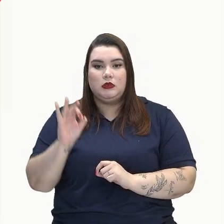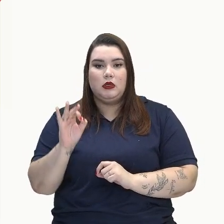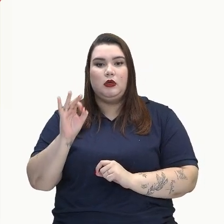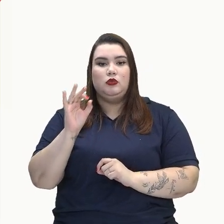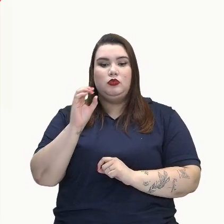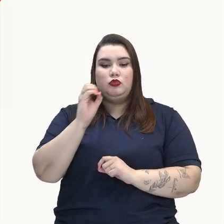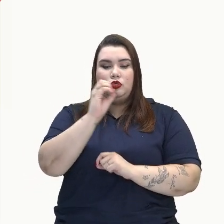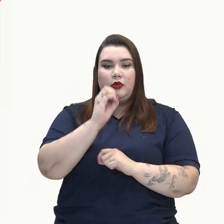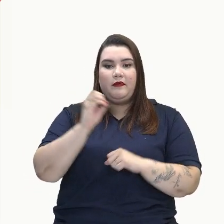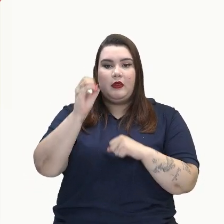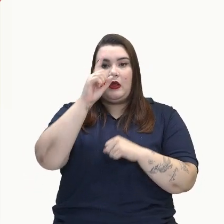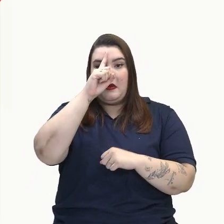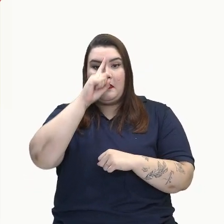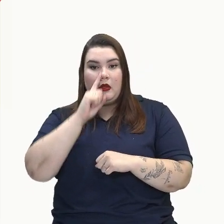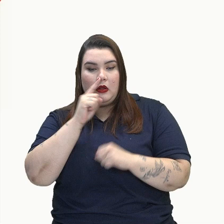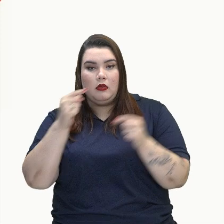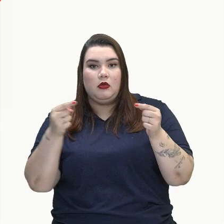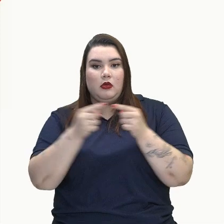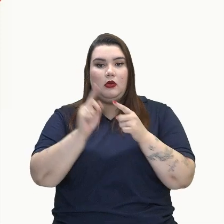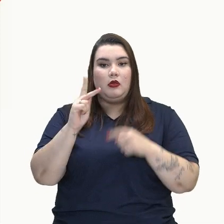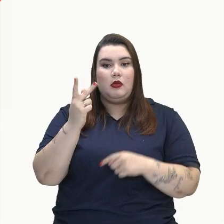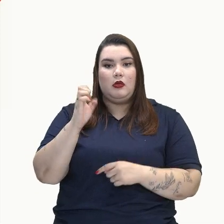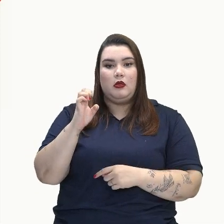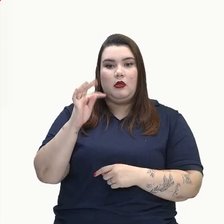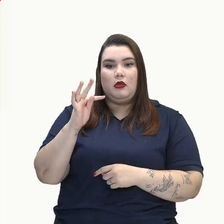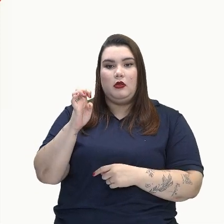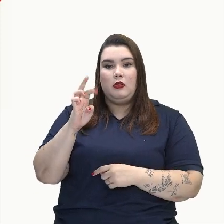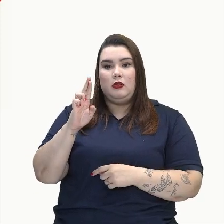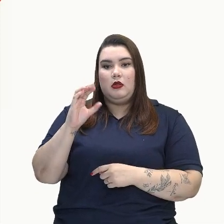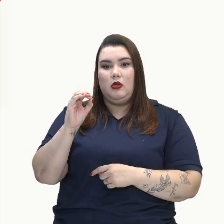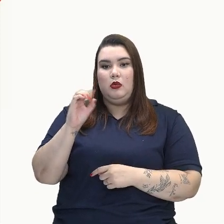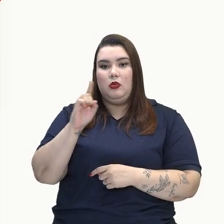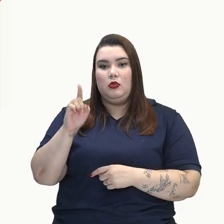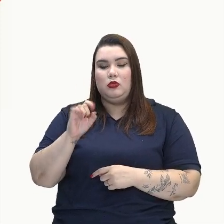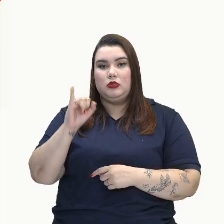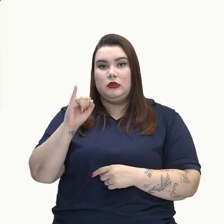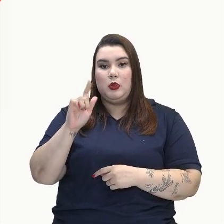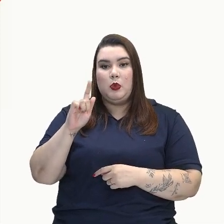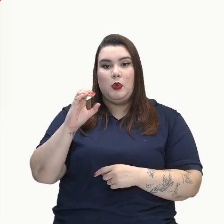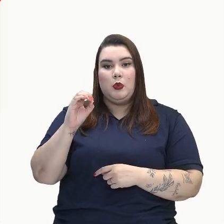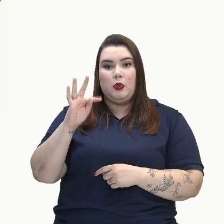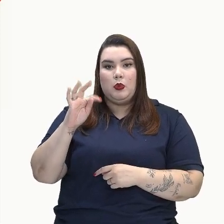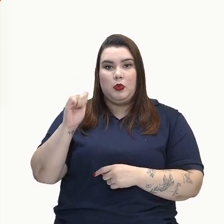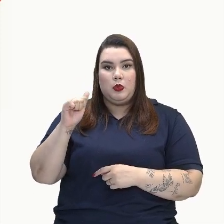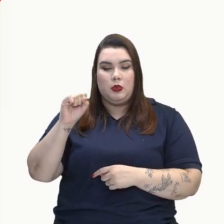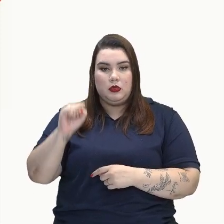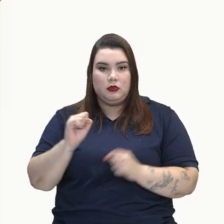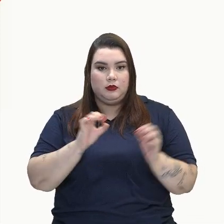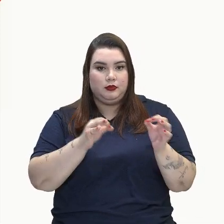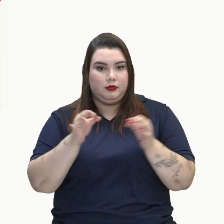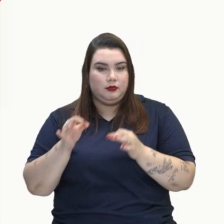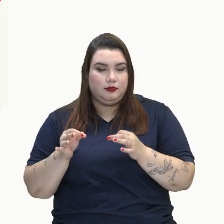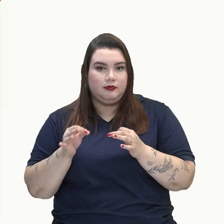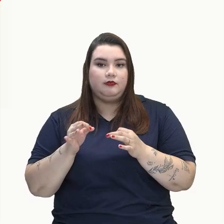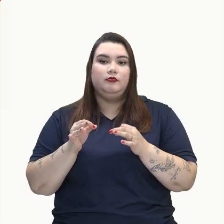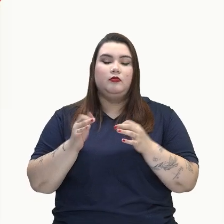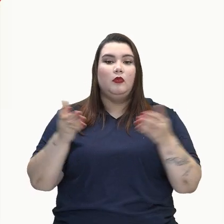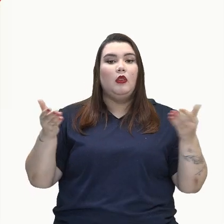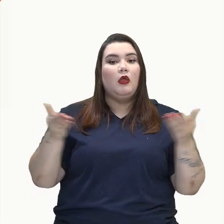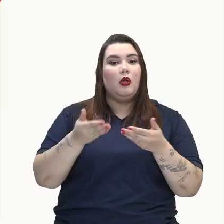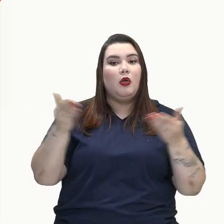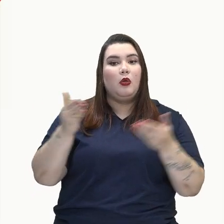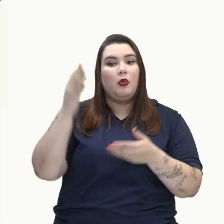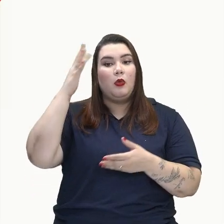amarelas heterozigotas que apresentavam um alelo Vzão, né, e um alelo Vzinho. Vamos